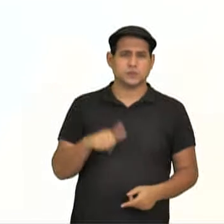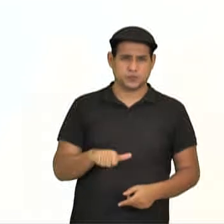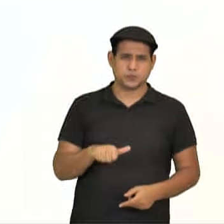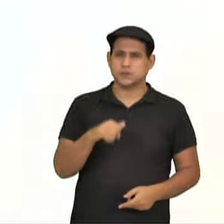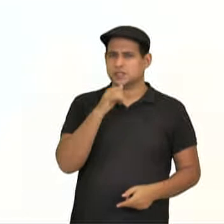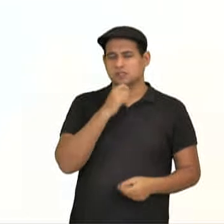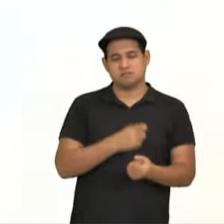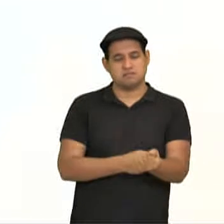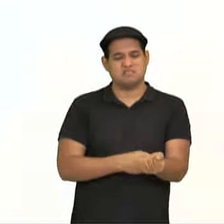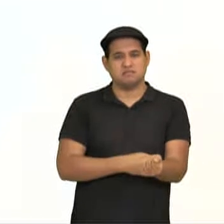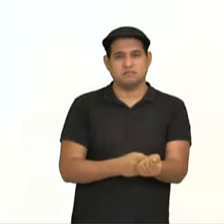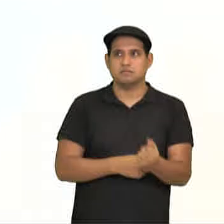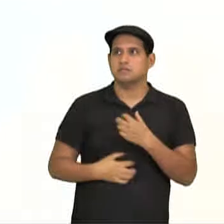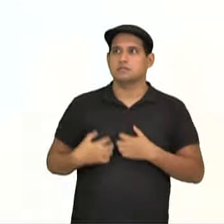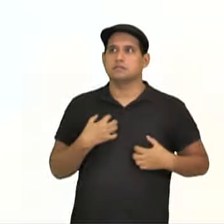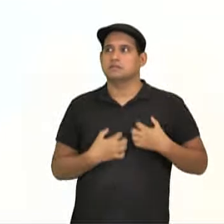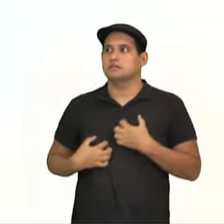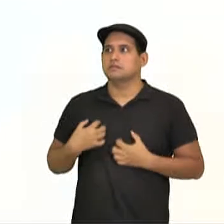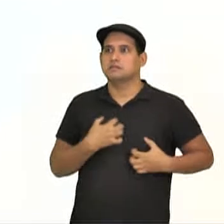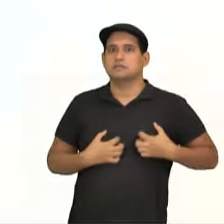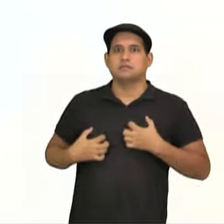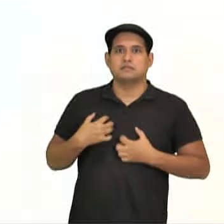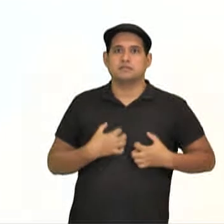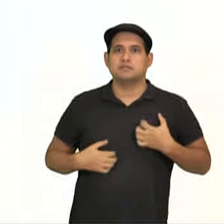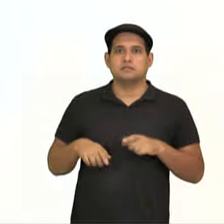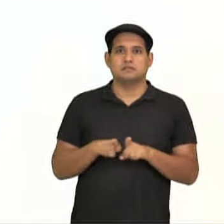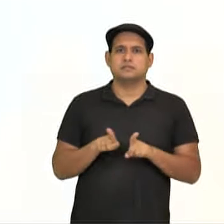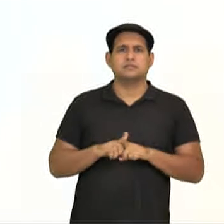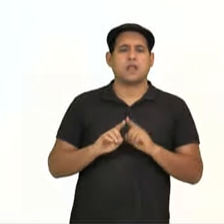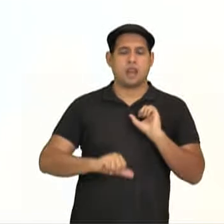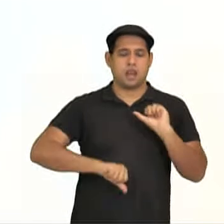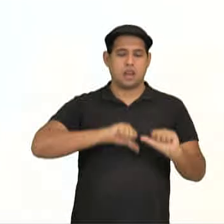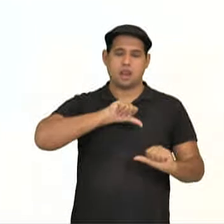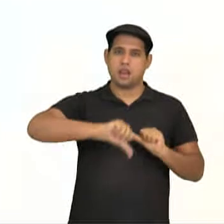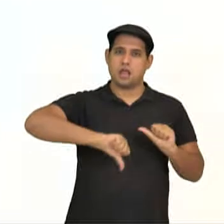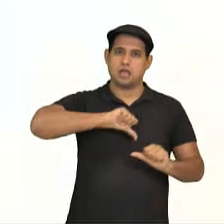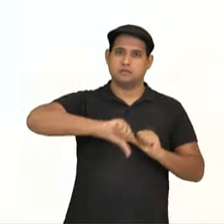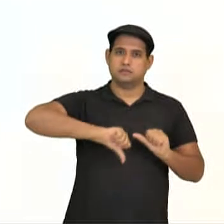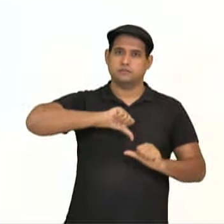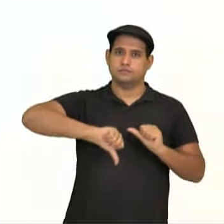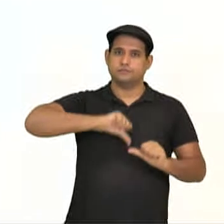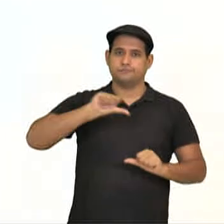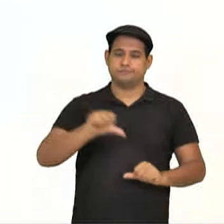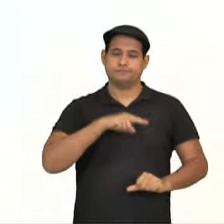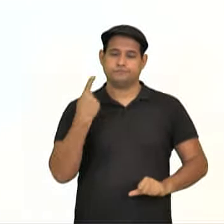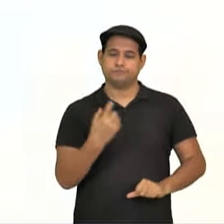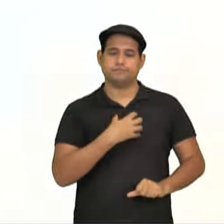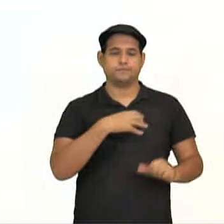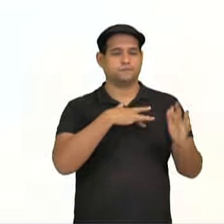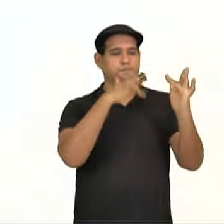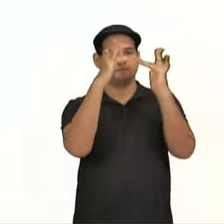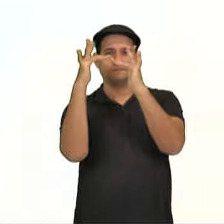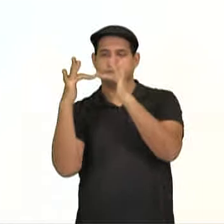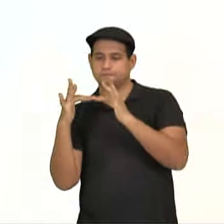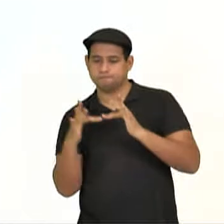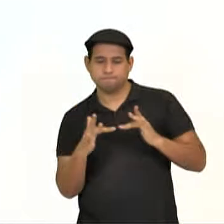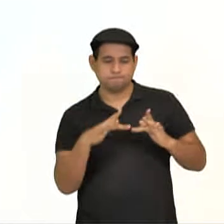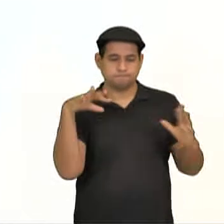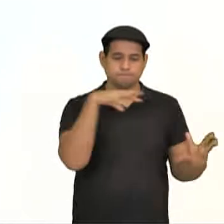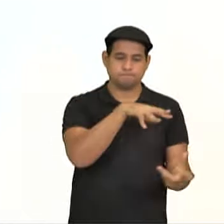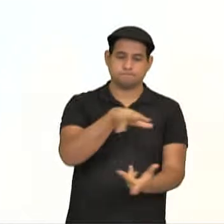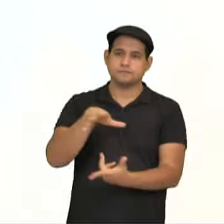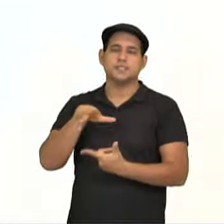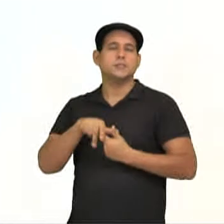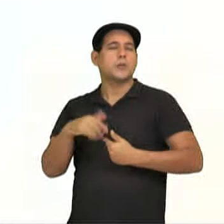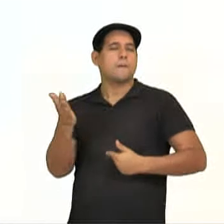prejudiciais como estresse e ansiedade, a meditação transforma a nossa maneira de interagir com o mundo, trazendo à tona